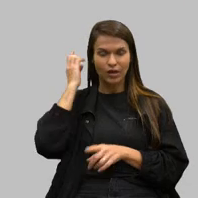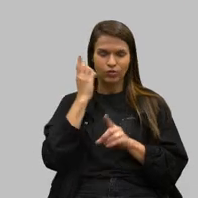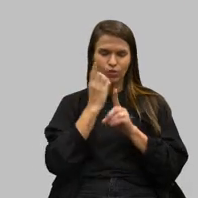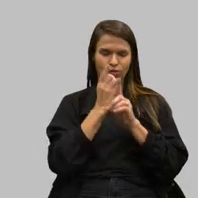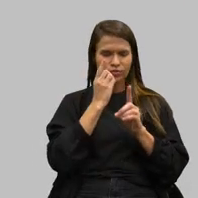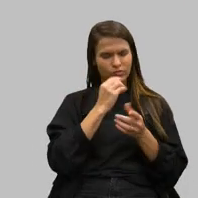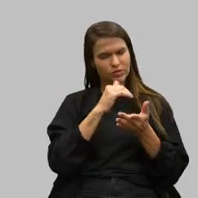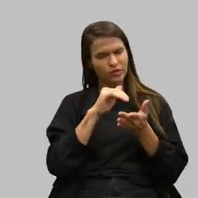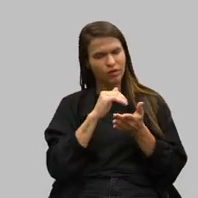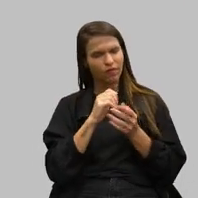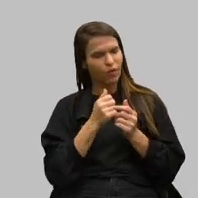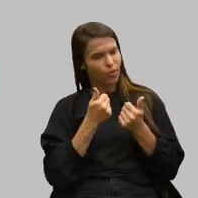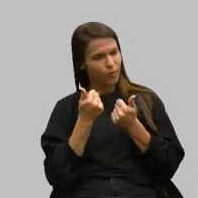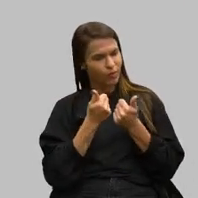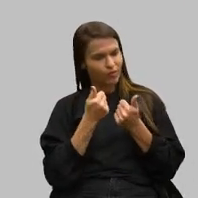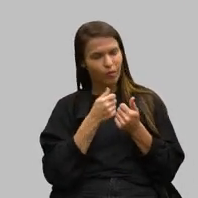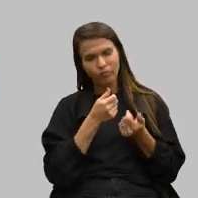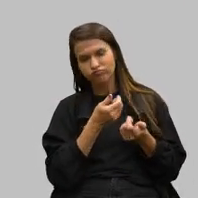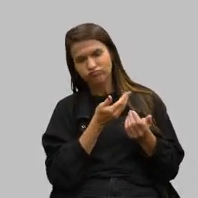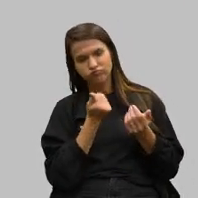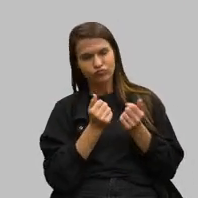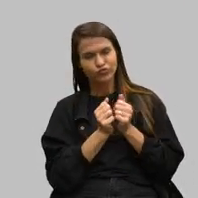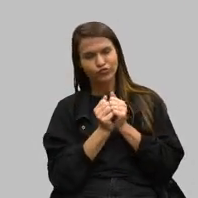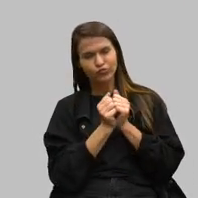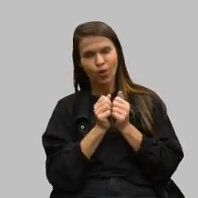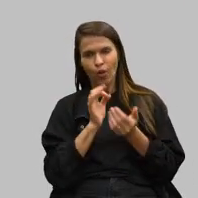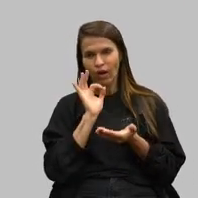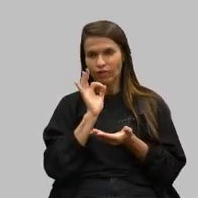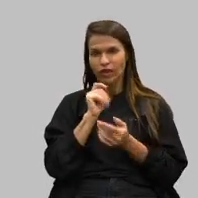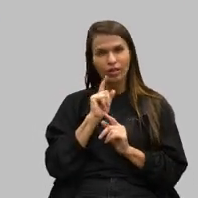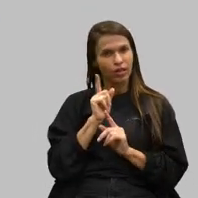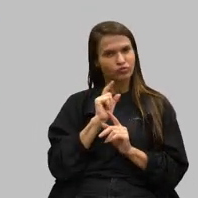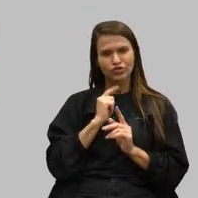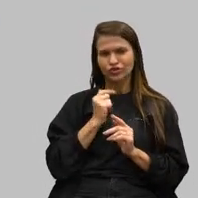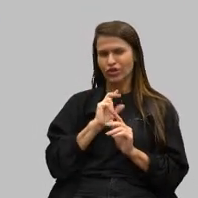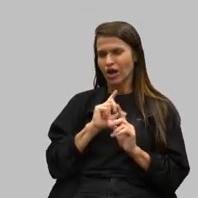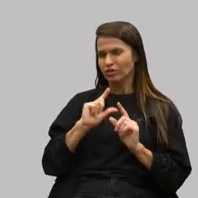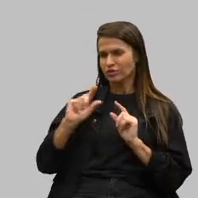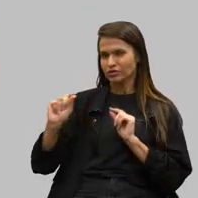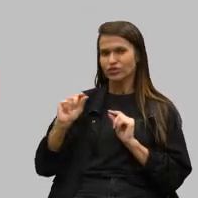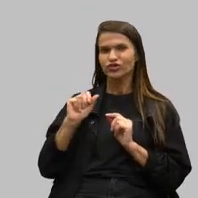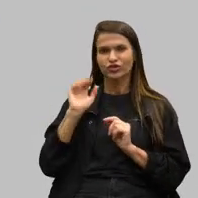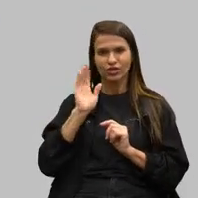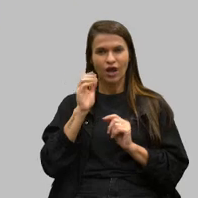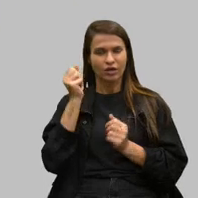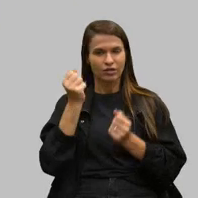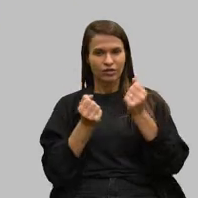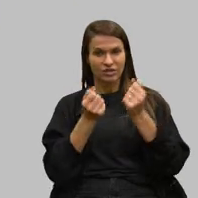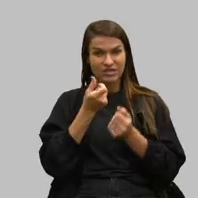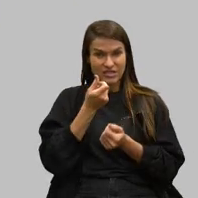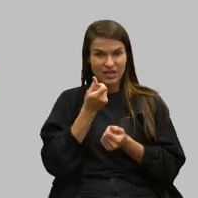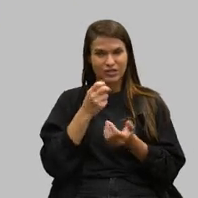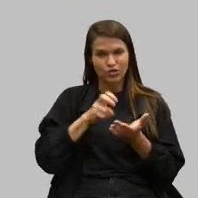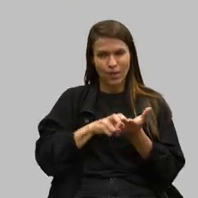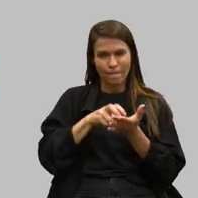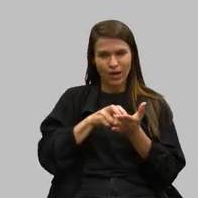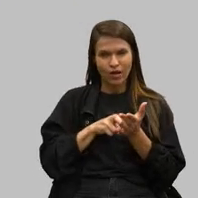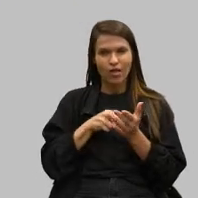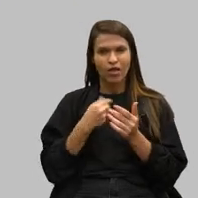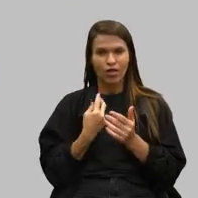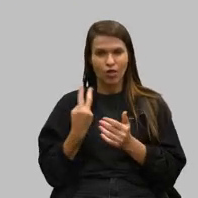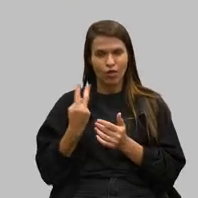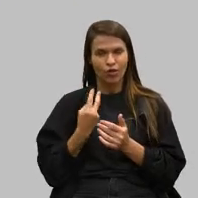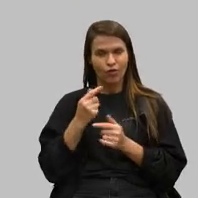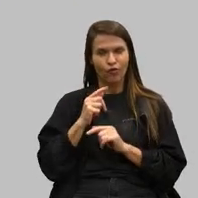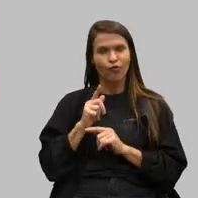e fala, secretário, tudo bem? Vamos tomar o café? Ele não, Adriano, nós já estamos saindo, estamos pegando estrada, seis horas da manhã e ele, governador. E